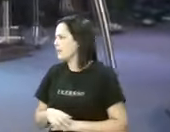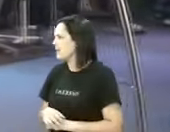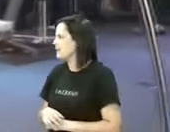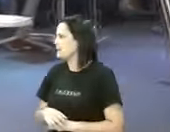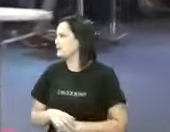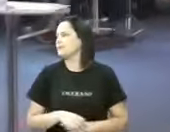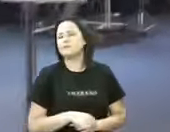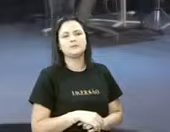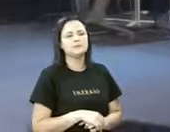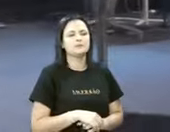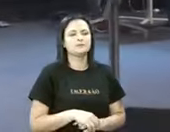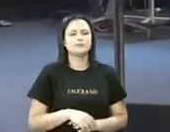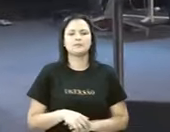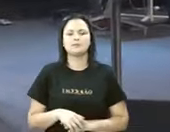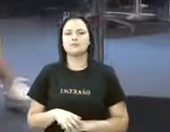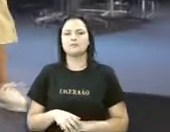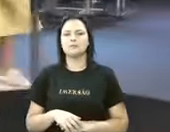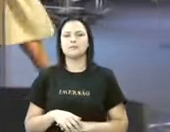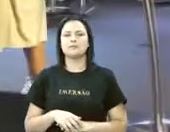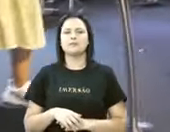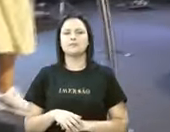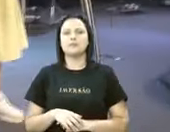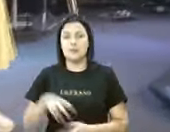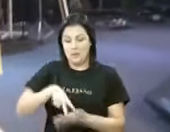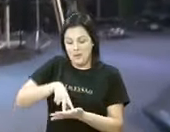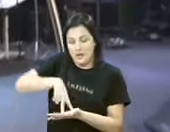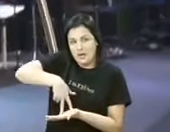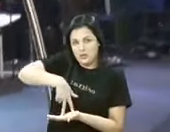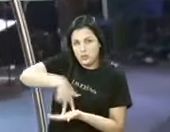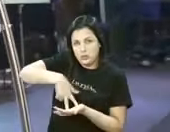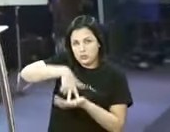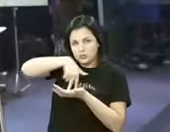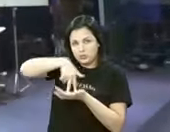Jesus de Nazaré. Irmão, minha carne está bamba aqui.